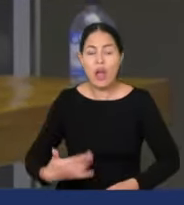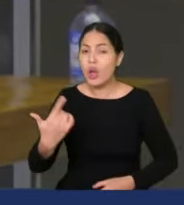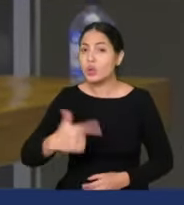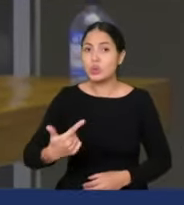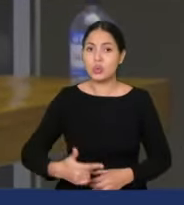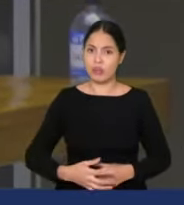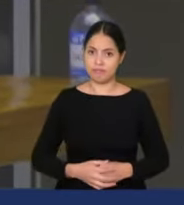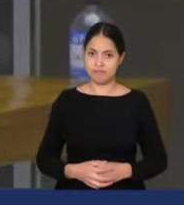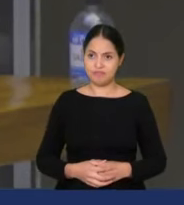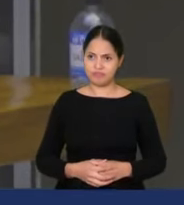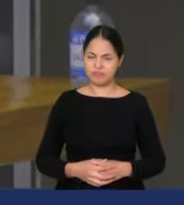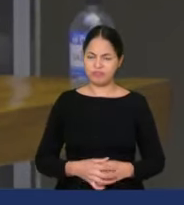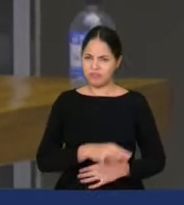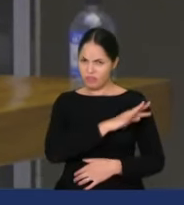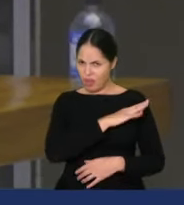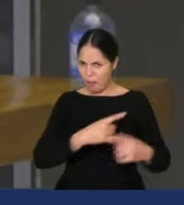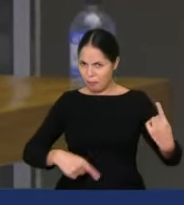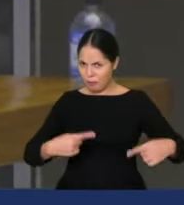política alguma.